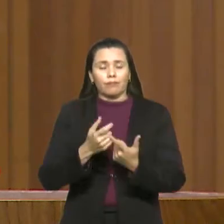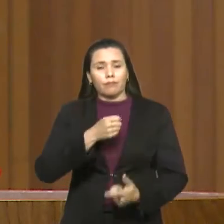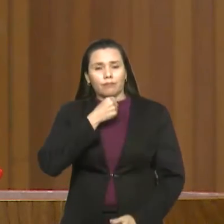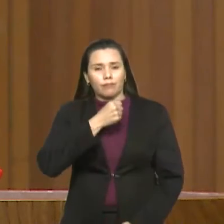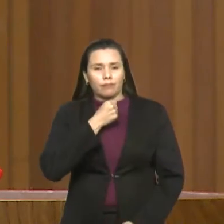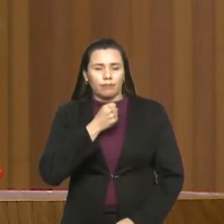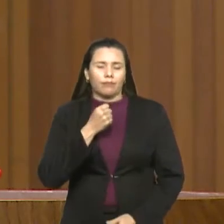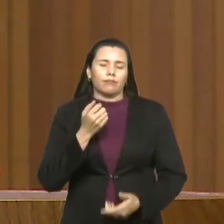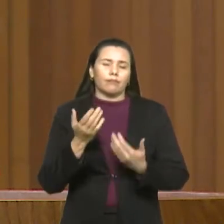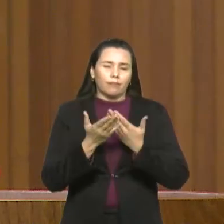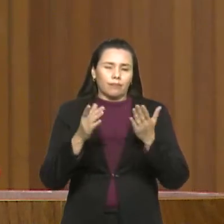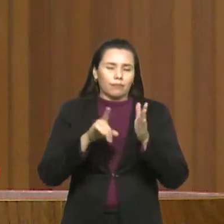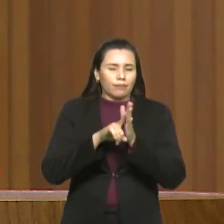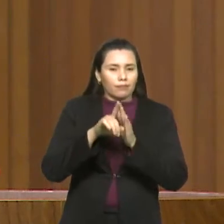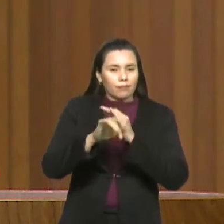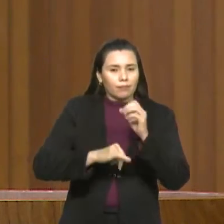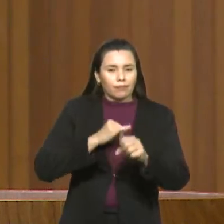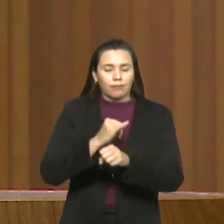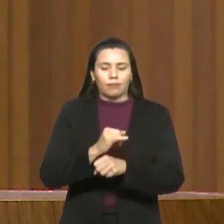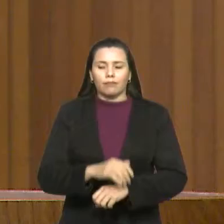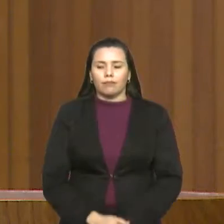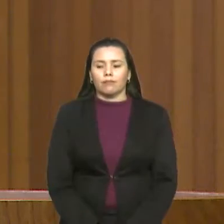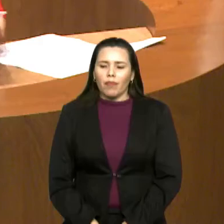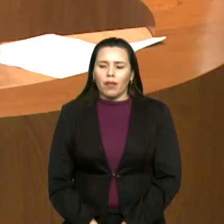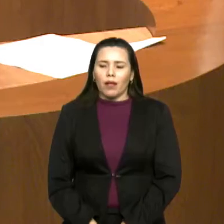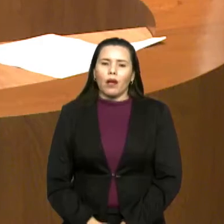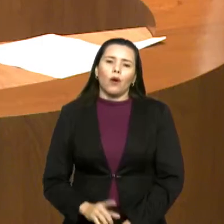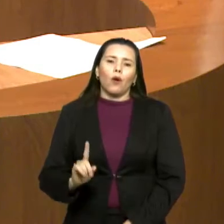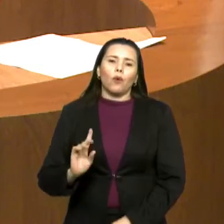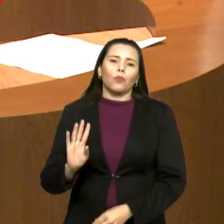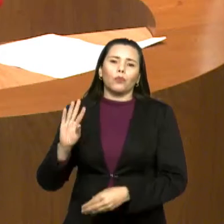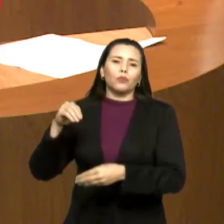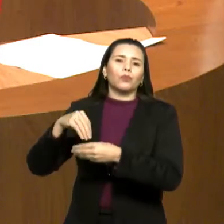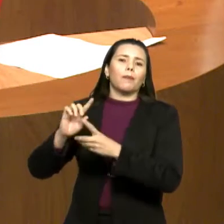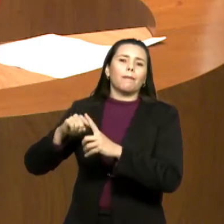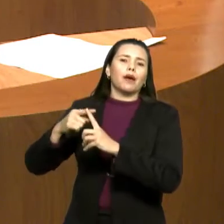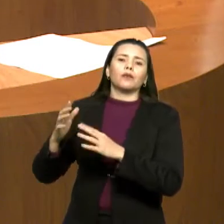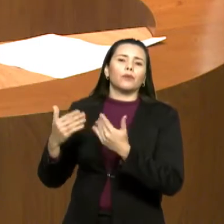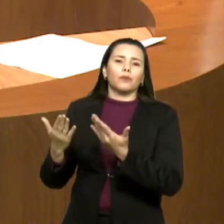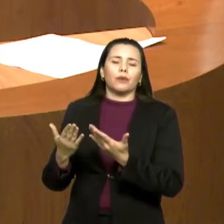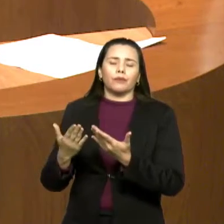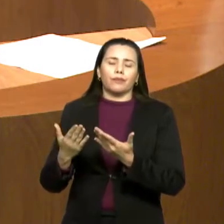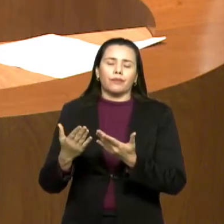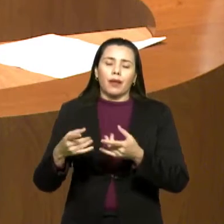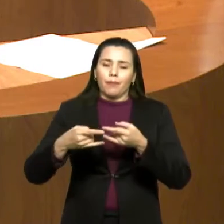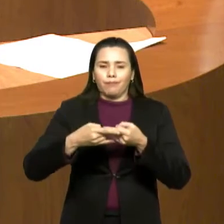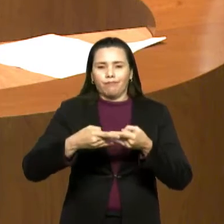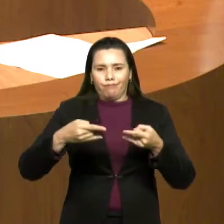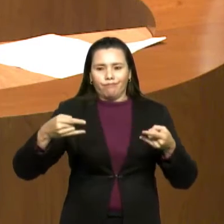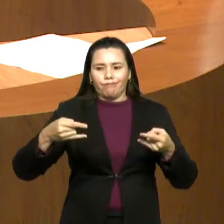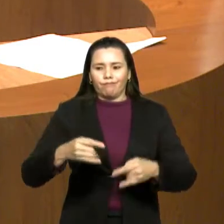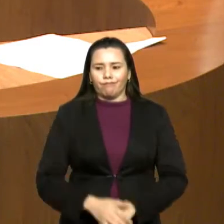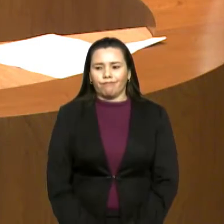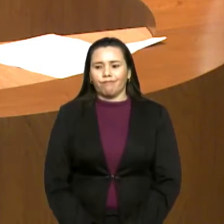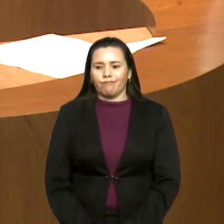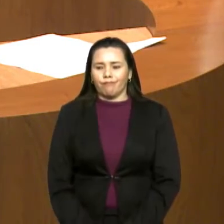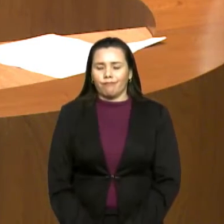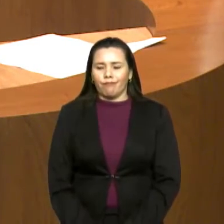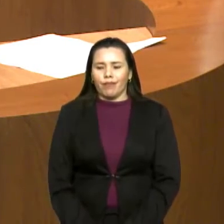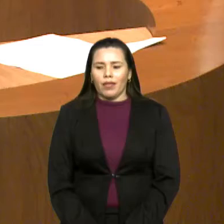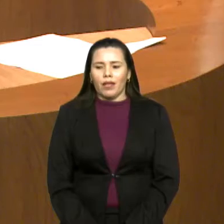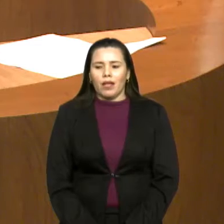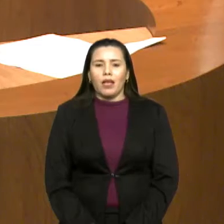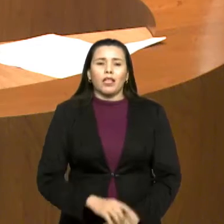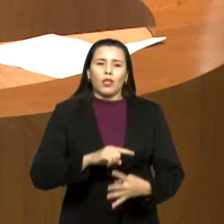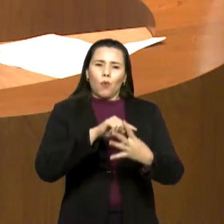inclui o absorvente feminino como o item da cesta básica uma em cada quatro adolescentes brasileiras não têm acesso aos